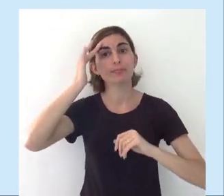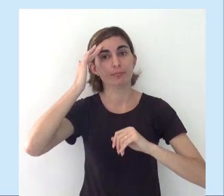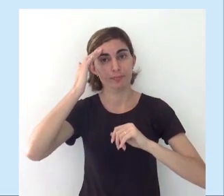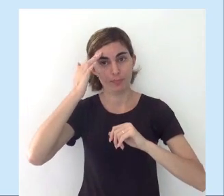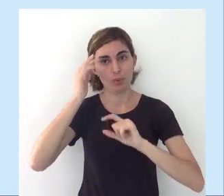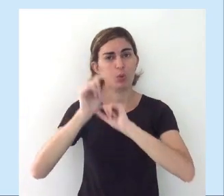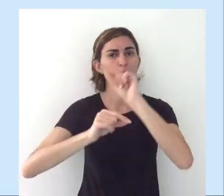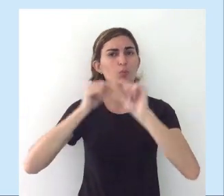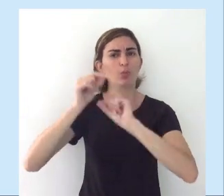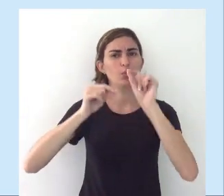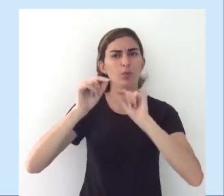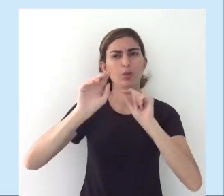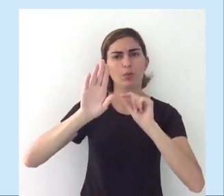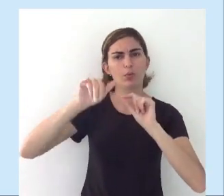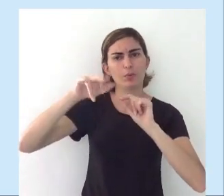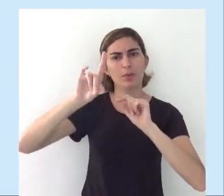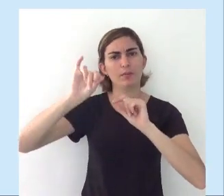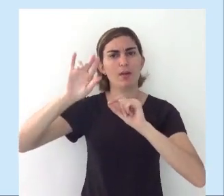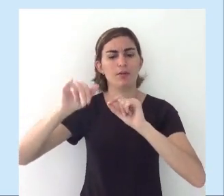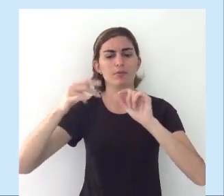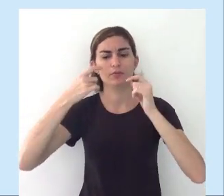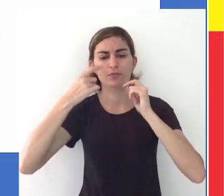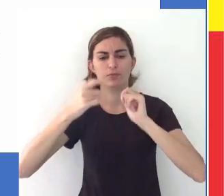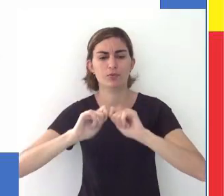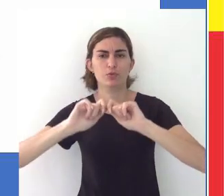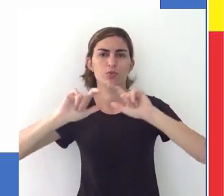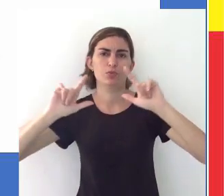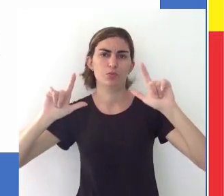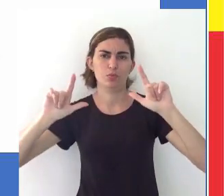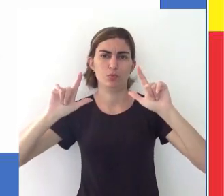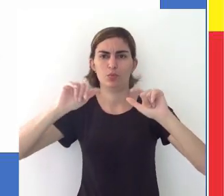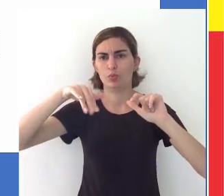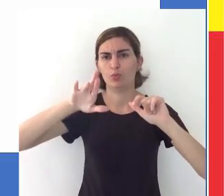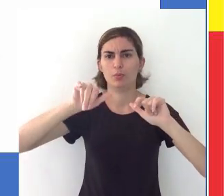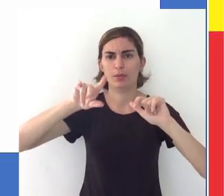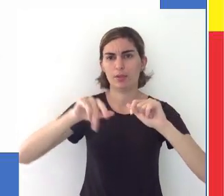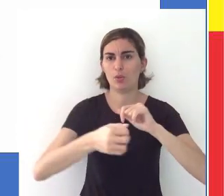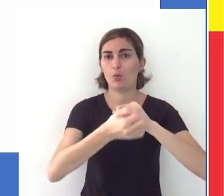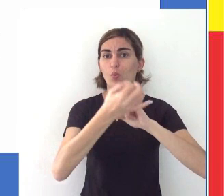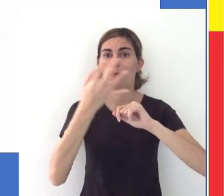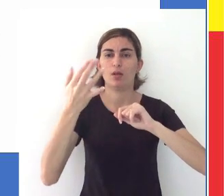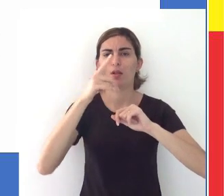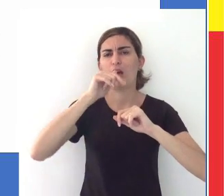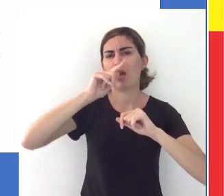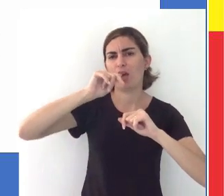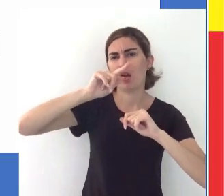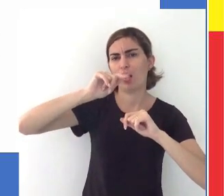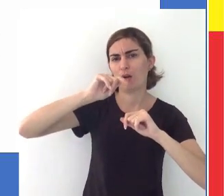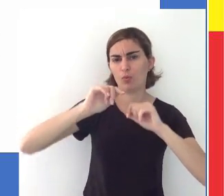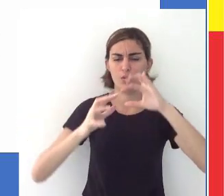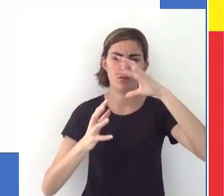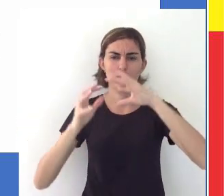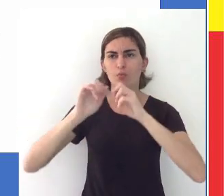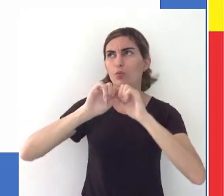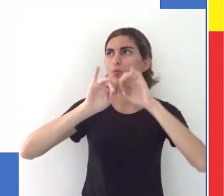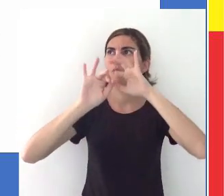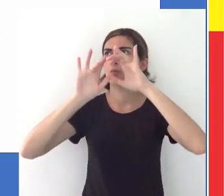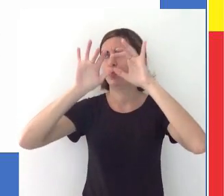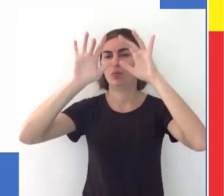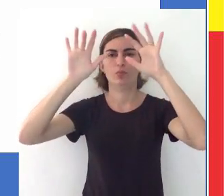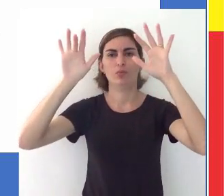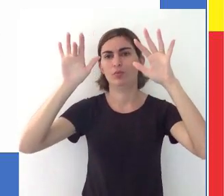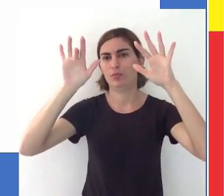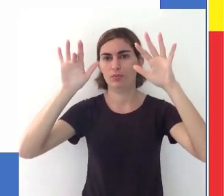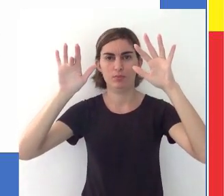um pouquinho sobre o que é a umidade. Acompanhe na tela agora. Gente, umidade é a quantidade de água em sua forma